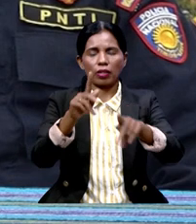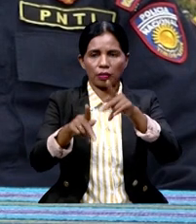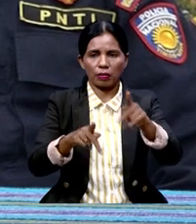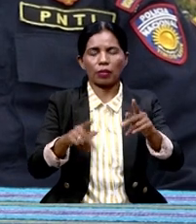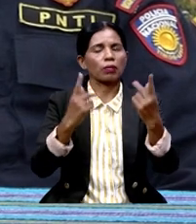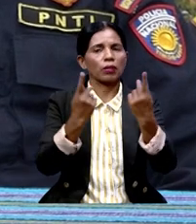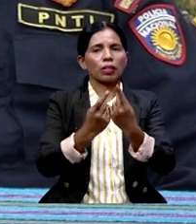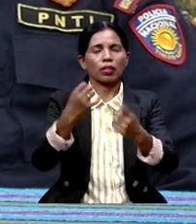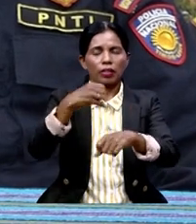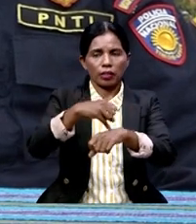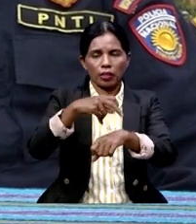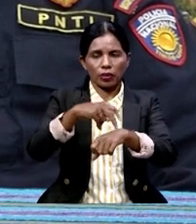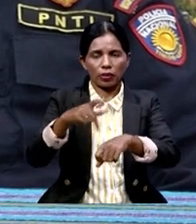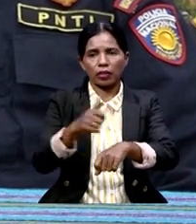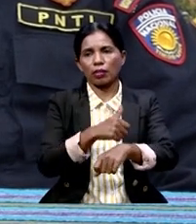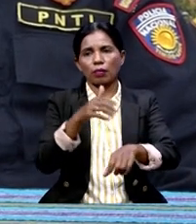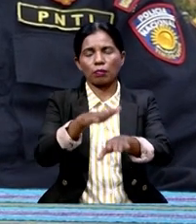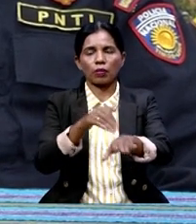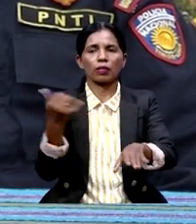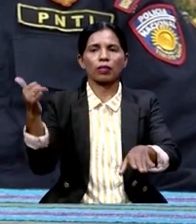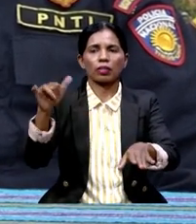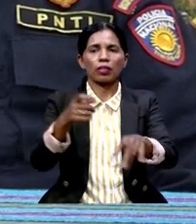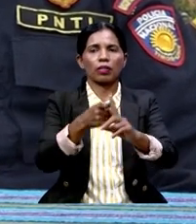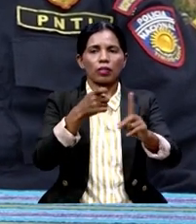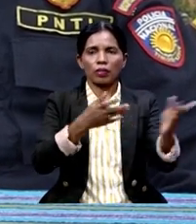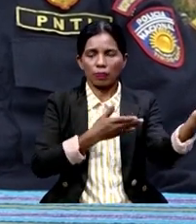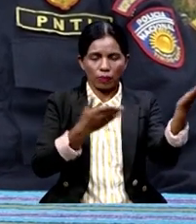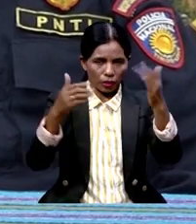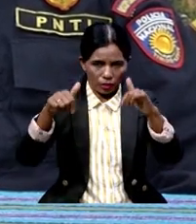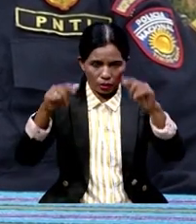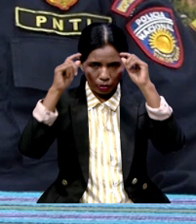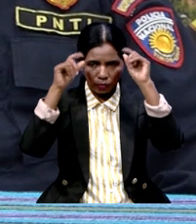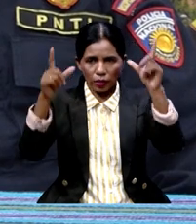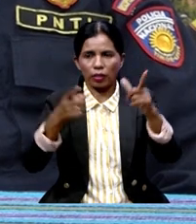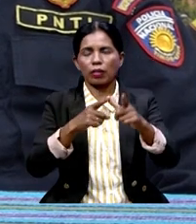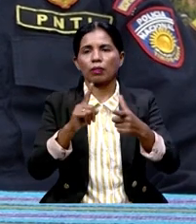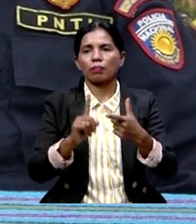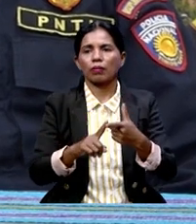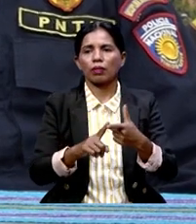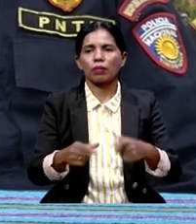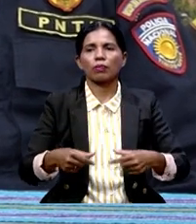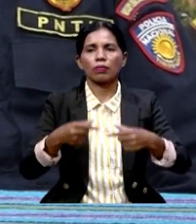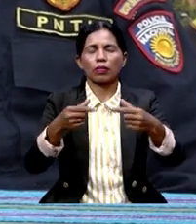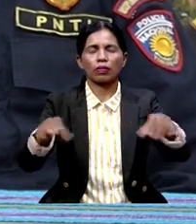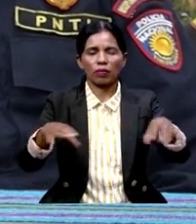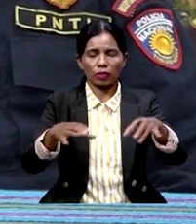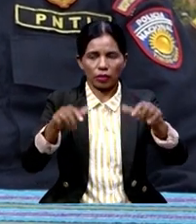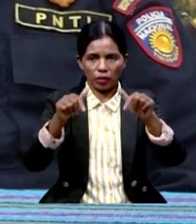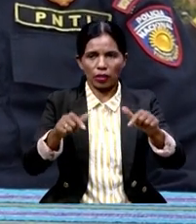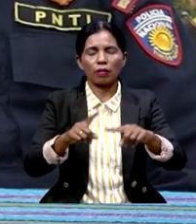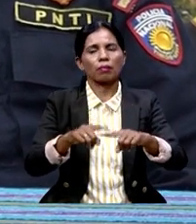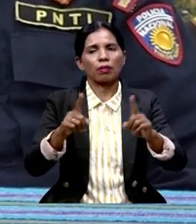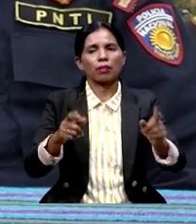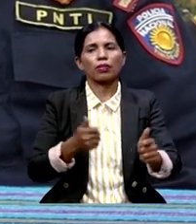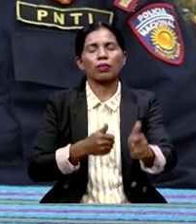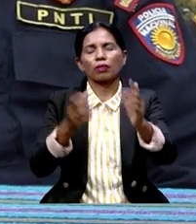Companhia Internacional Balon, recruta servos de Paquistan, lor metam Timor, e depois for serviço, né? Mas bem, tu